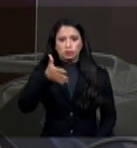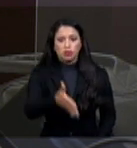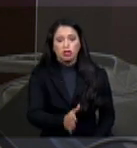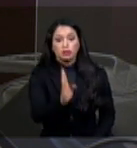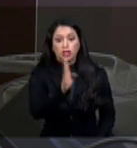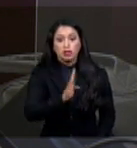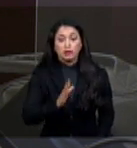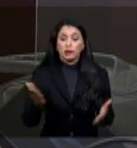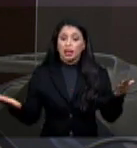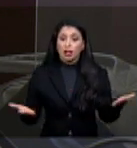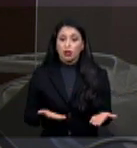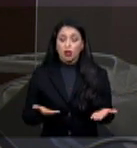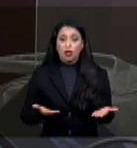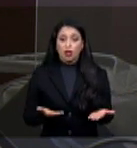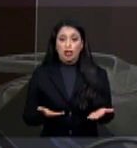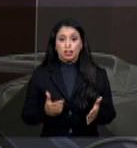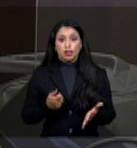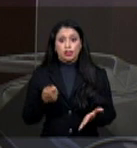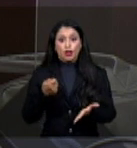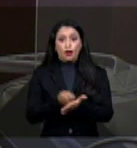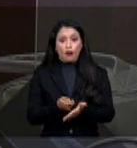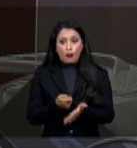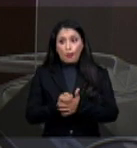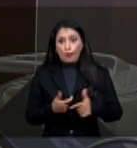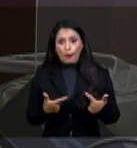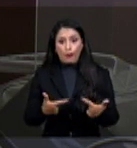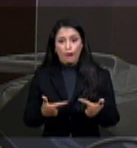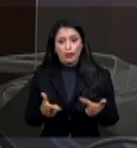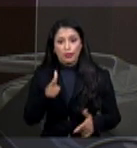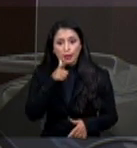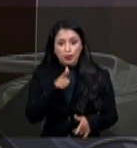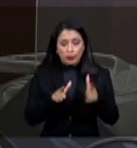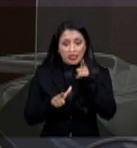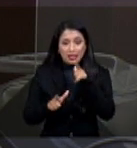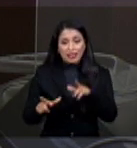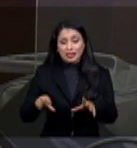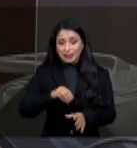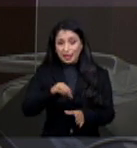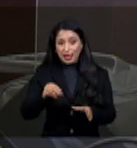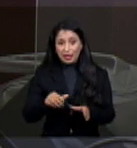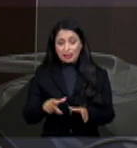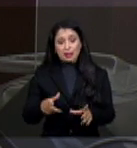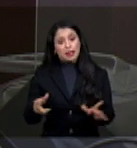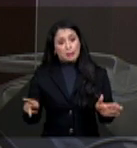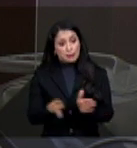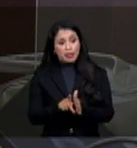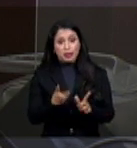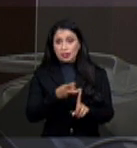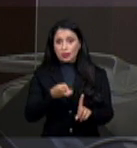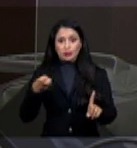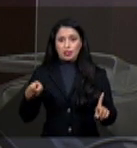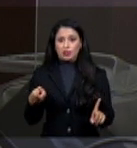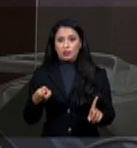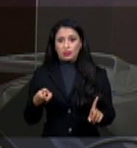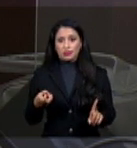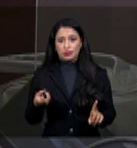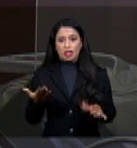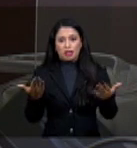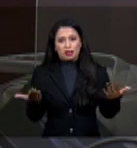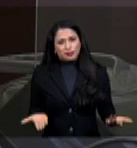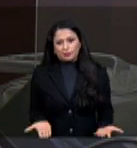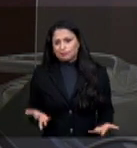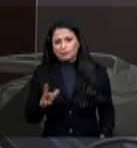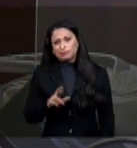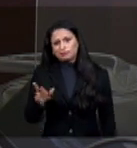terras tradicionalmente ocupadas, terras que foram nossas, considerando que o Brasil todo é terra indígena. No entanto, ainda